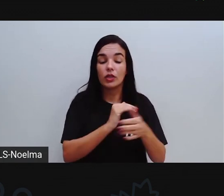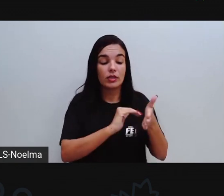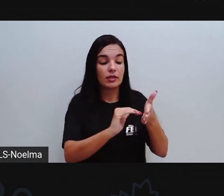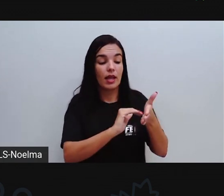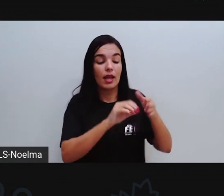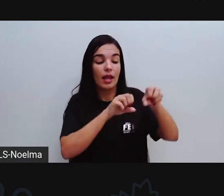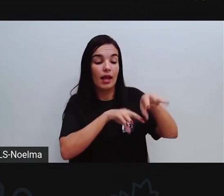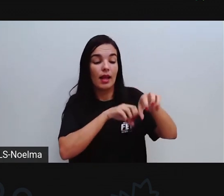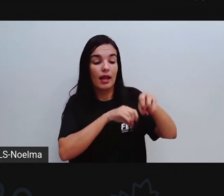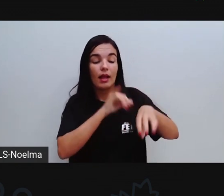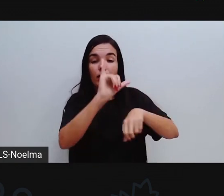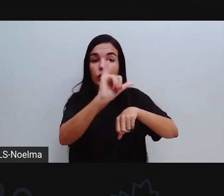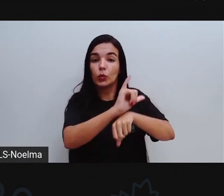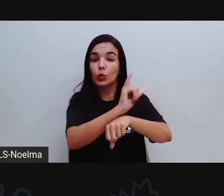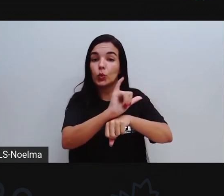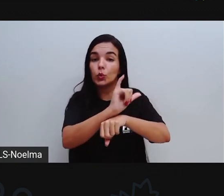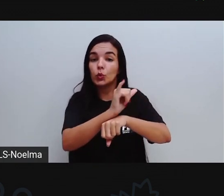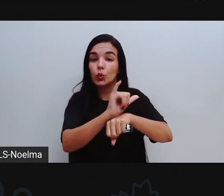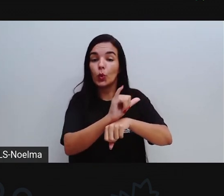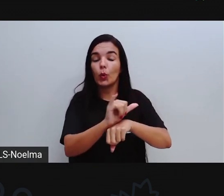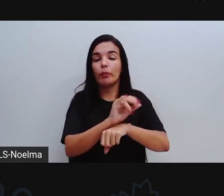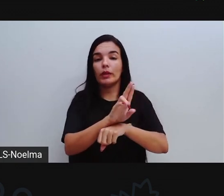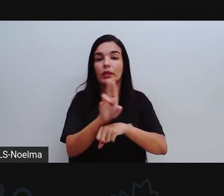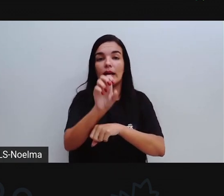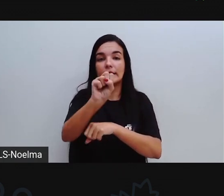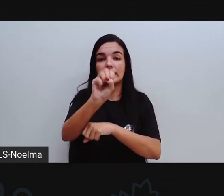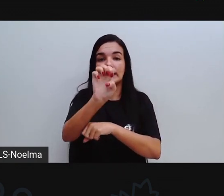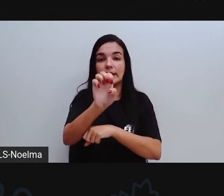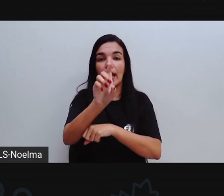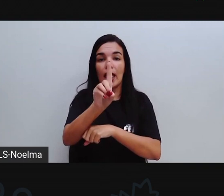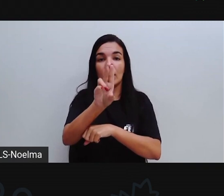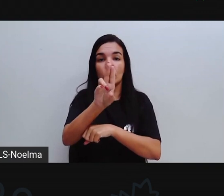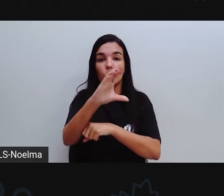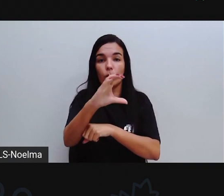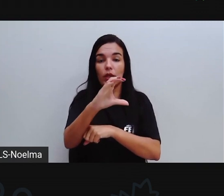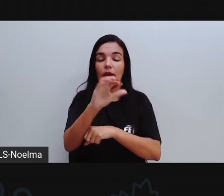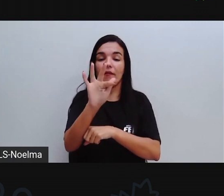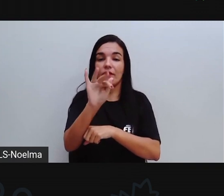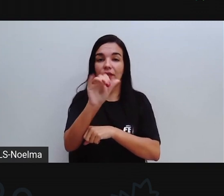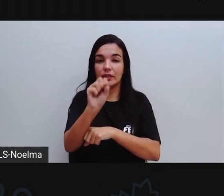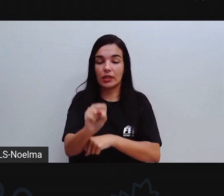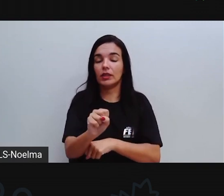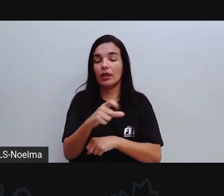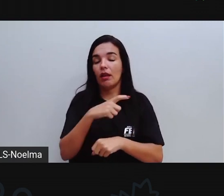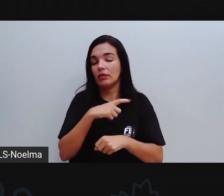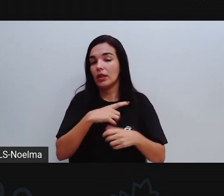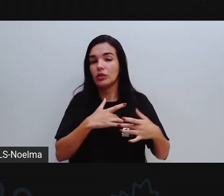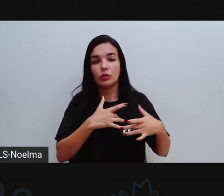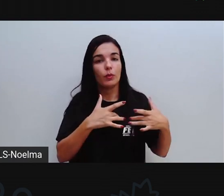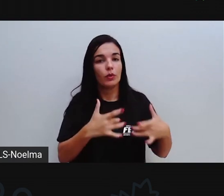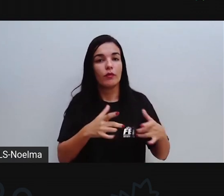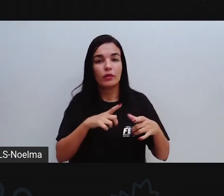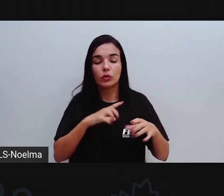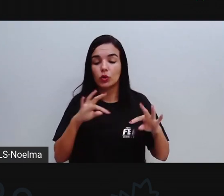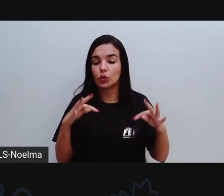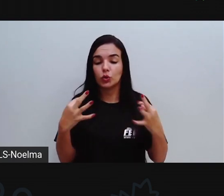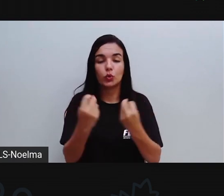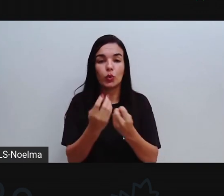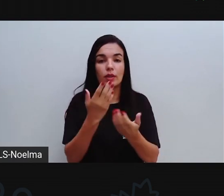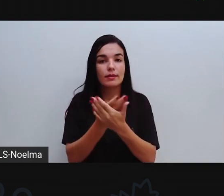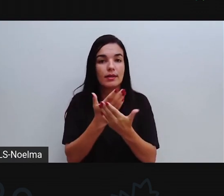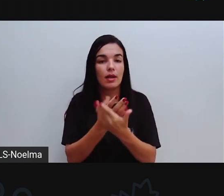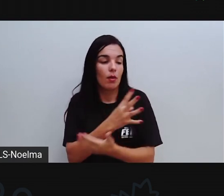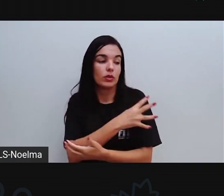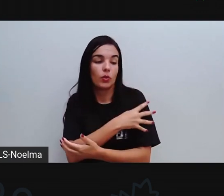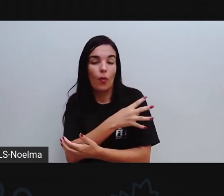canal da Seduc Feira de Santana, que lá estarão, né, disponíveis não somente esse vídeo, mas todos os vídeos que a gente